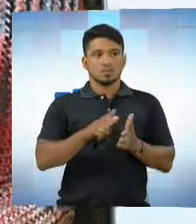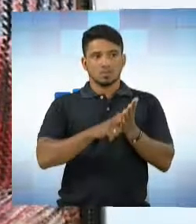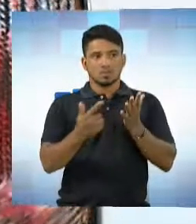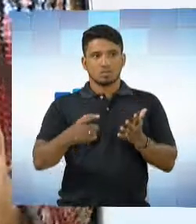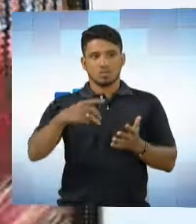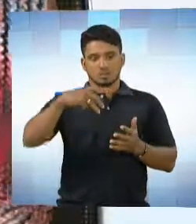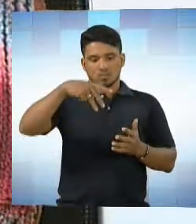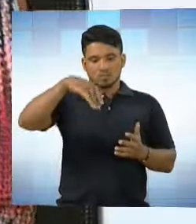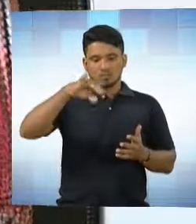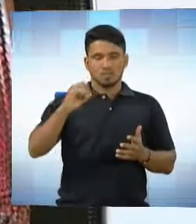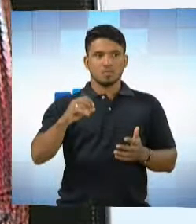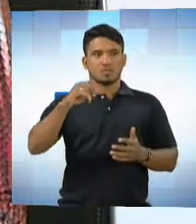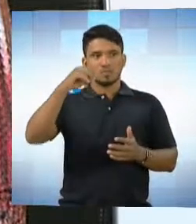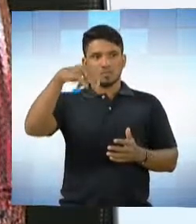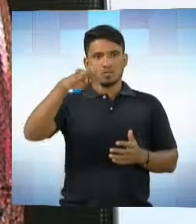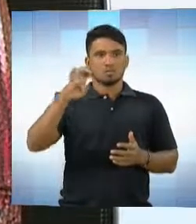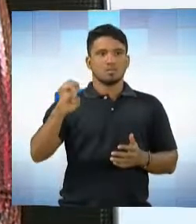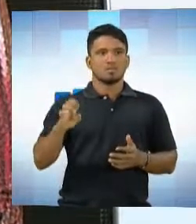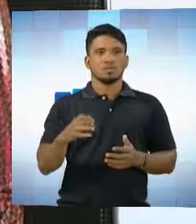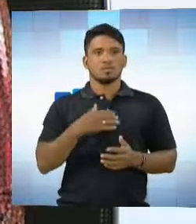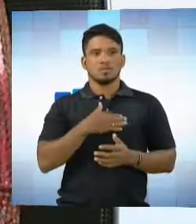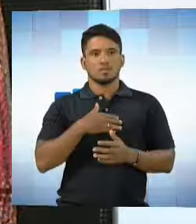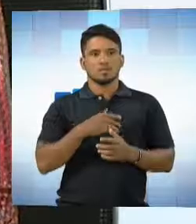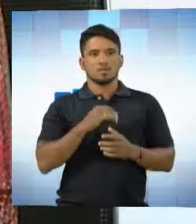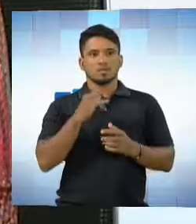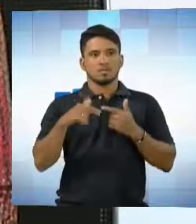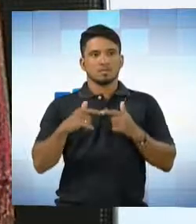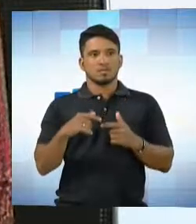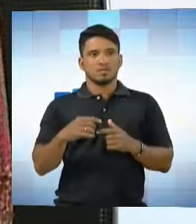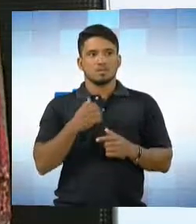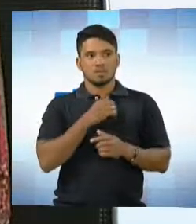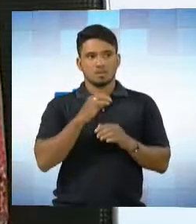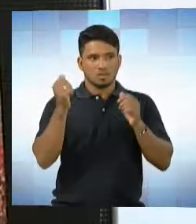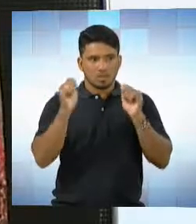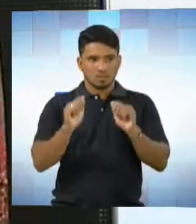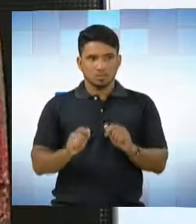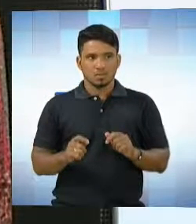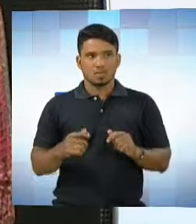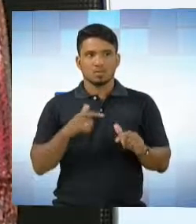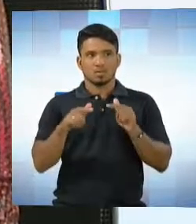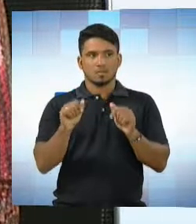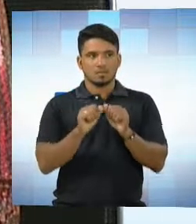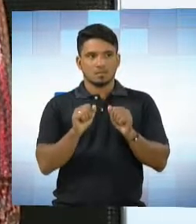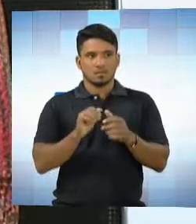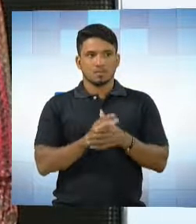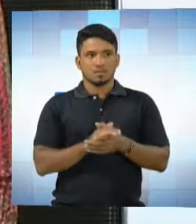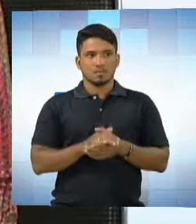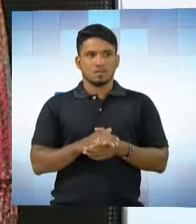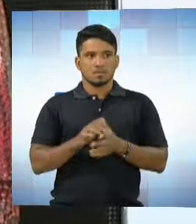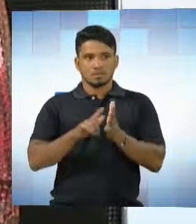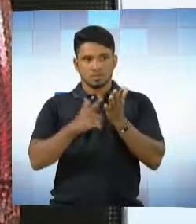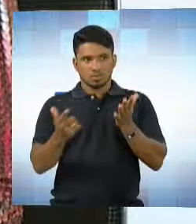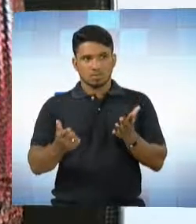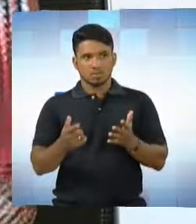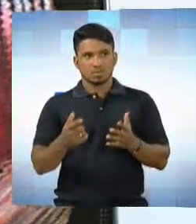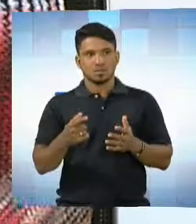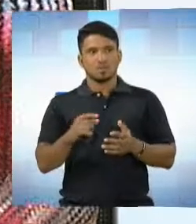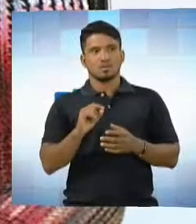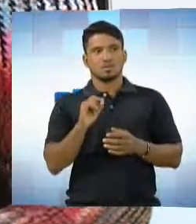Meu Norte, que é um prazer muito grande fazer esse trabalho. Eu adoro o trabalho que eu faço. E ser jornalista dá